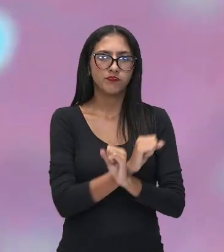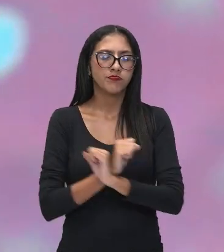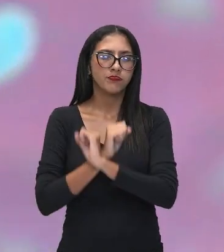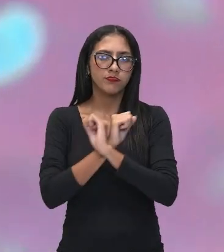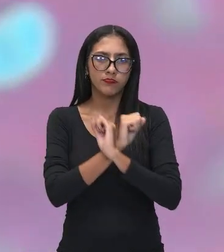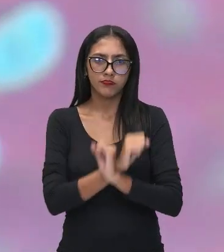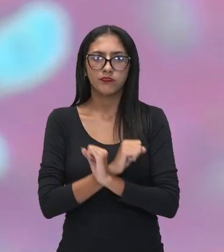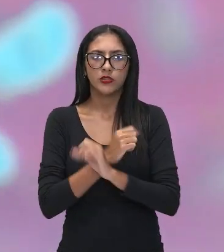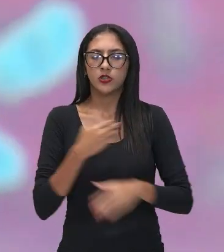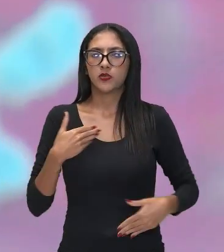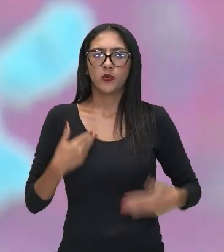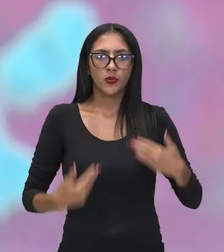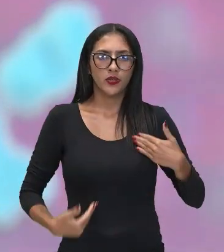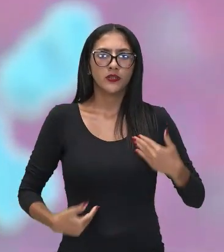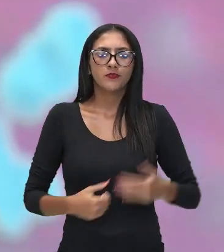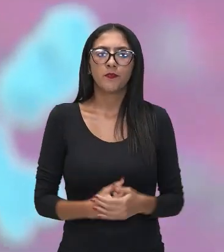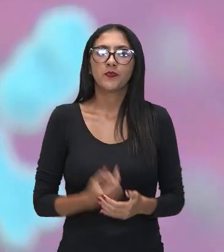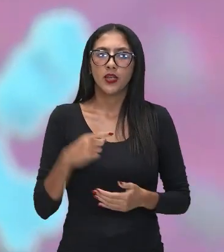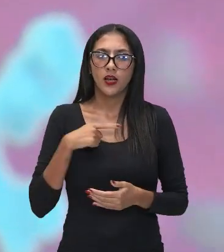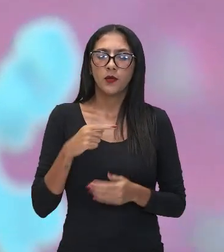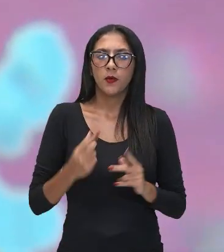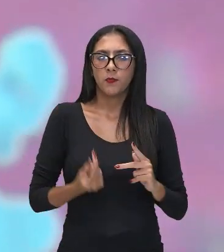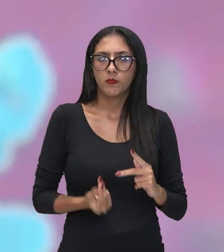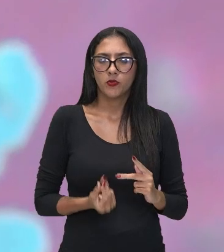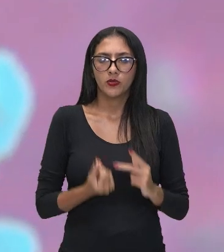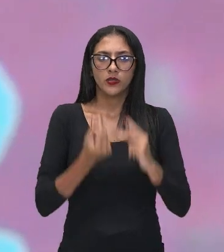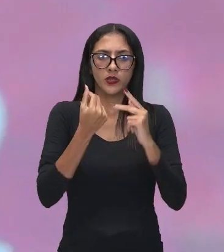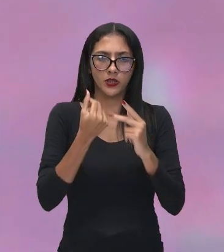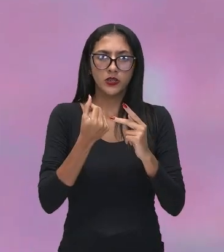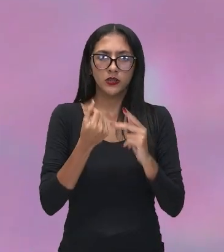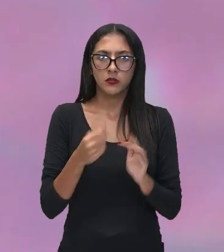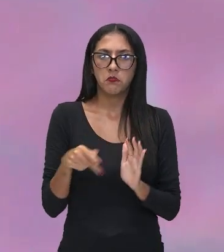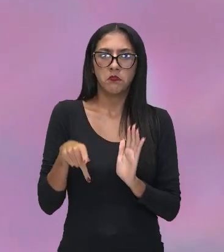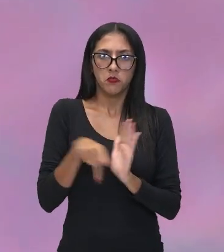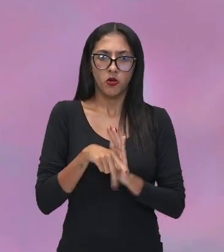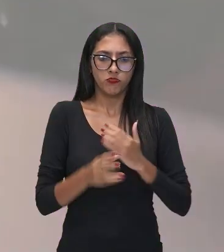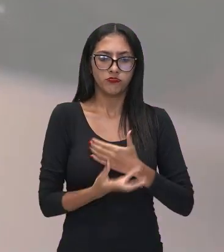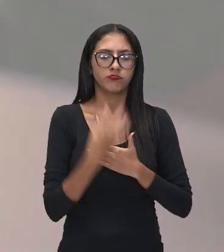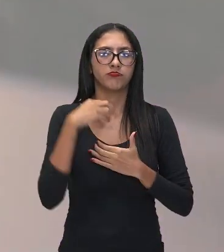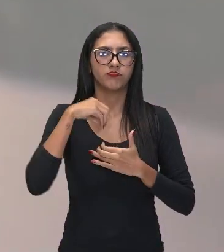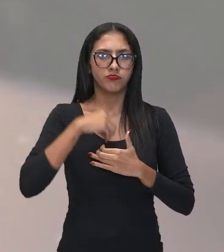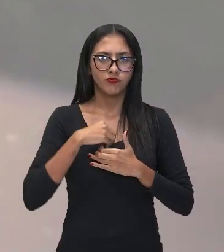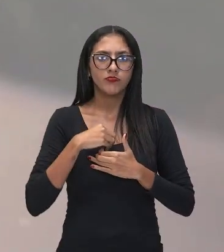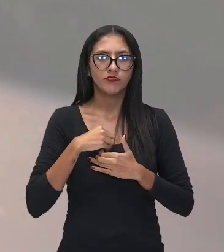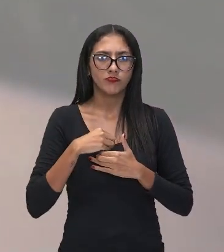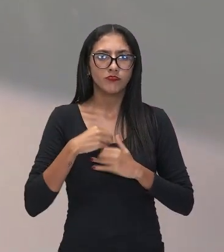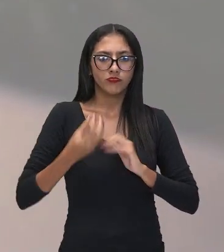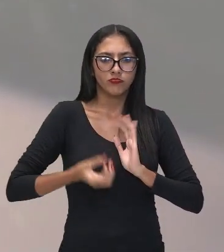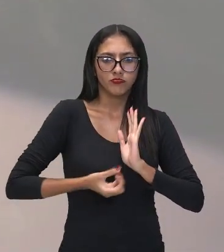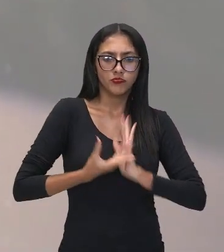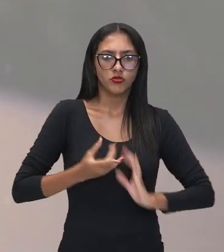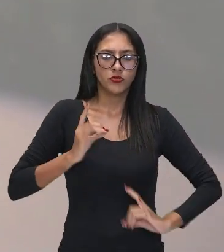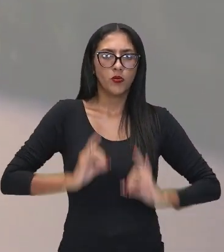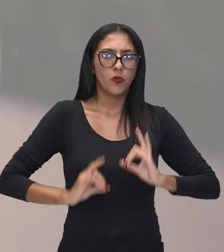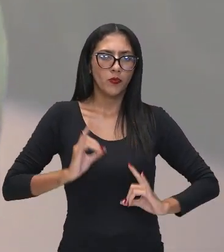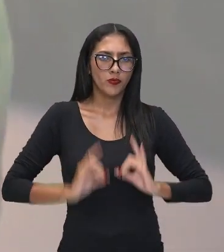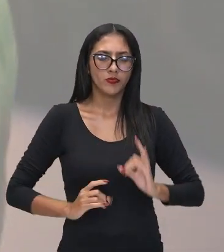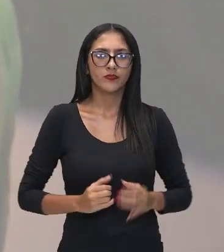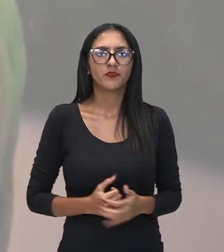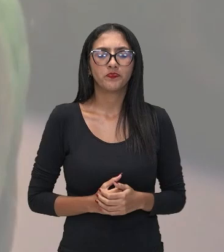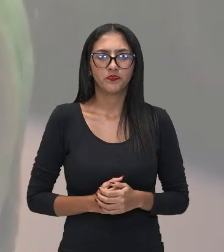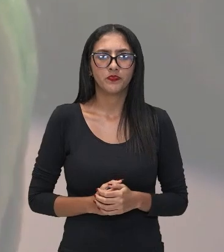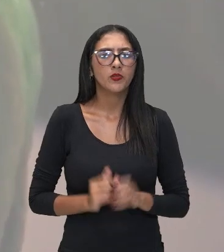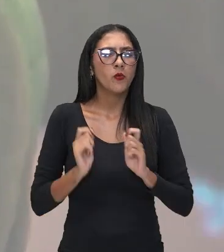anticorpo. É uma proteína produzida pelo sistema imunológico em resposta à presença de antígenos,